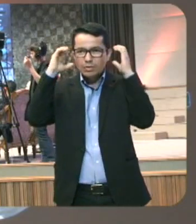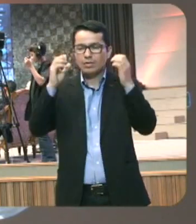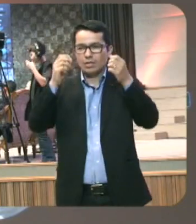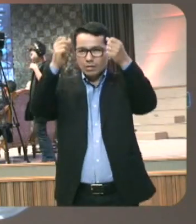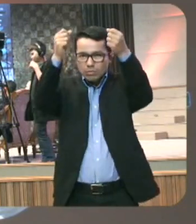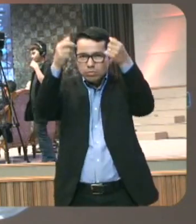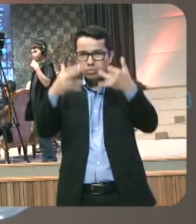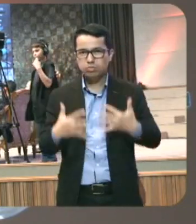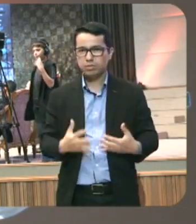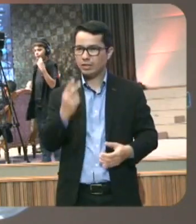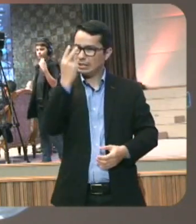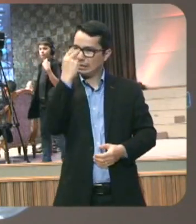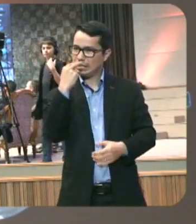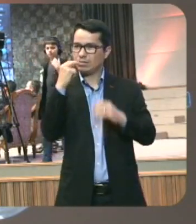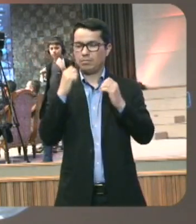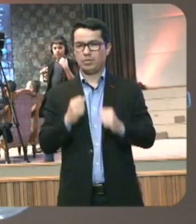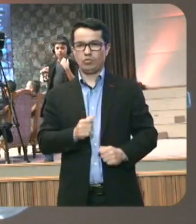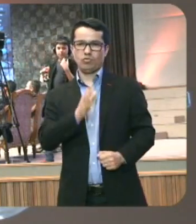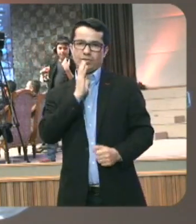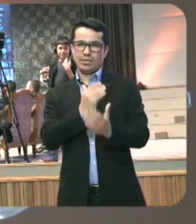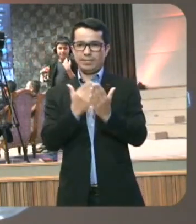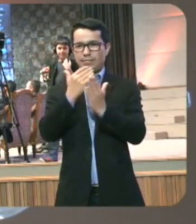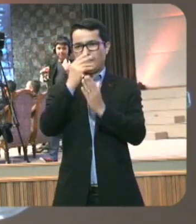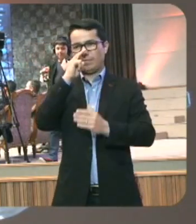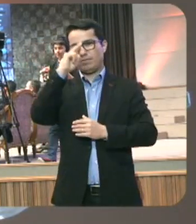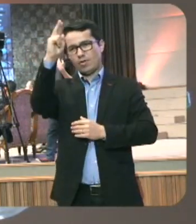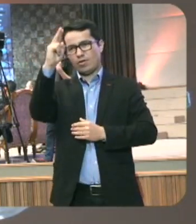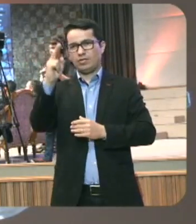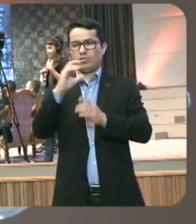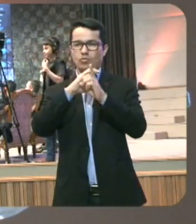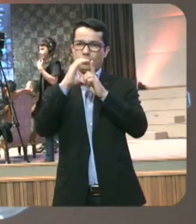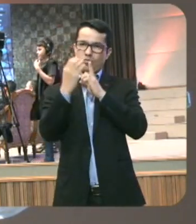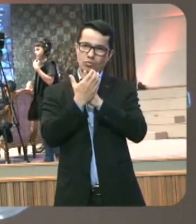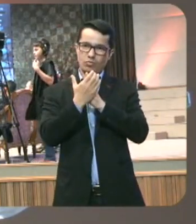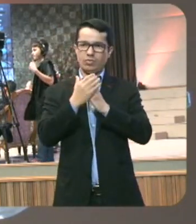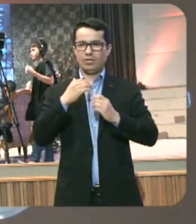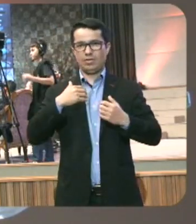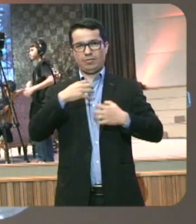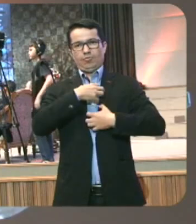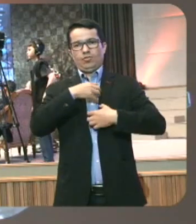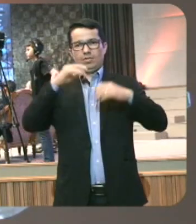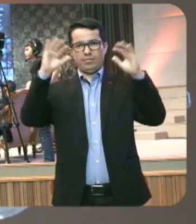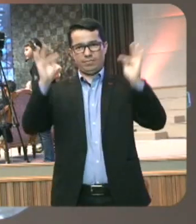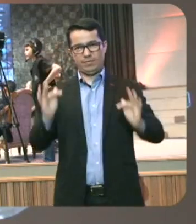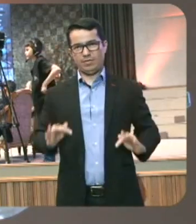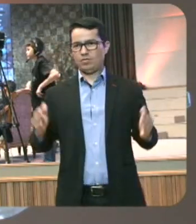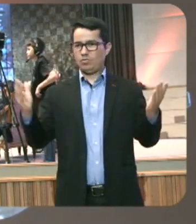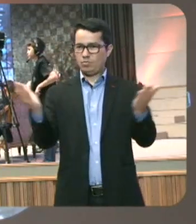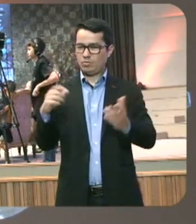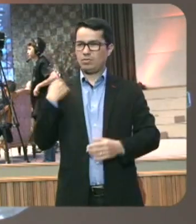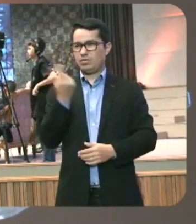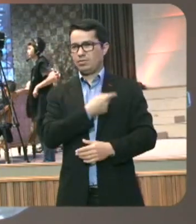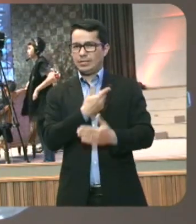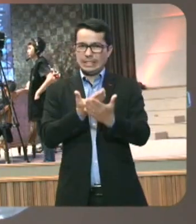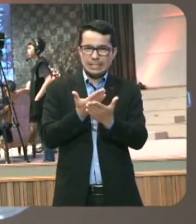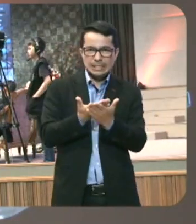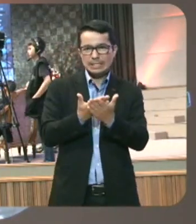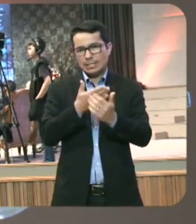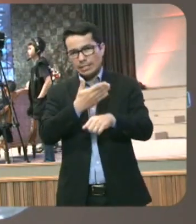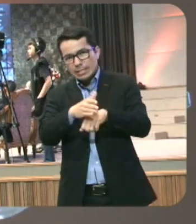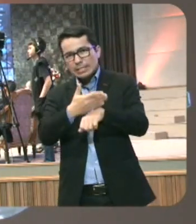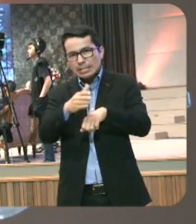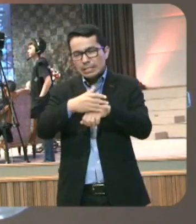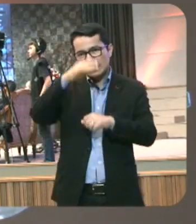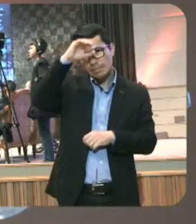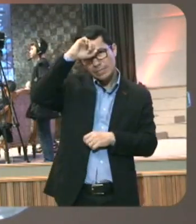para ajudar os cegos a poderem participar do culto com melhor qualidade. Eu estou muito feliz que estão treinando aí, trabalhando, e a